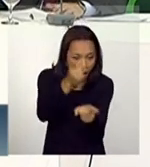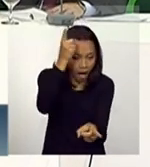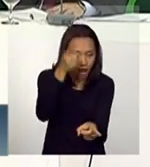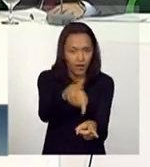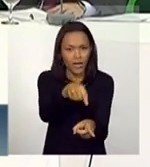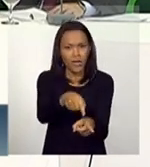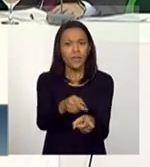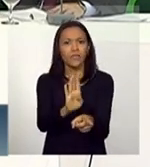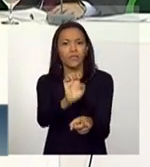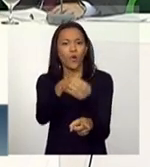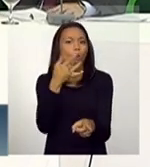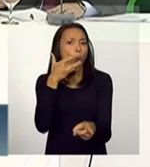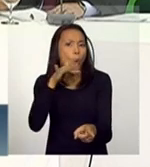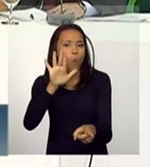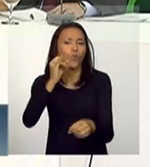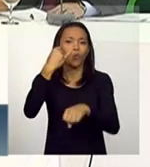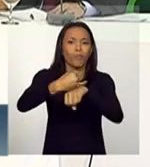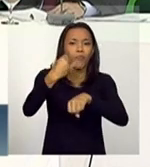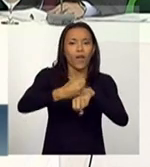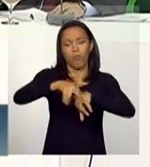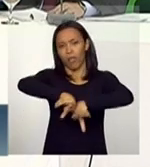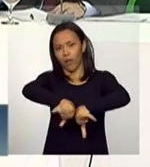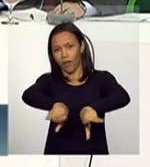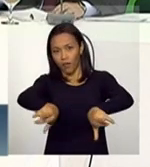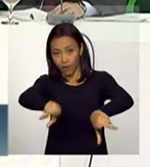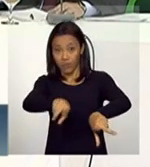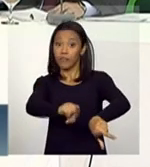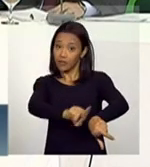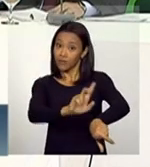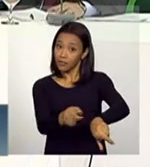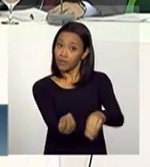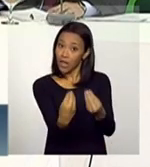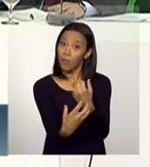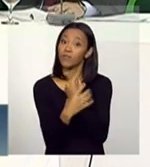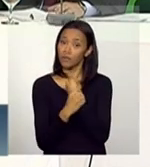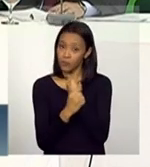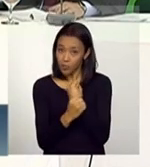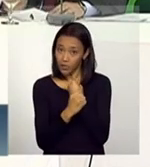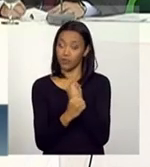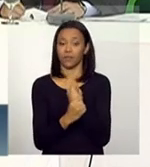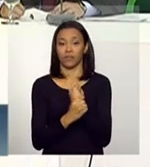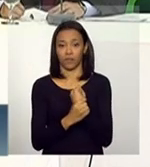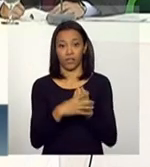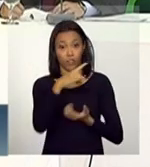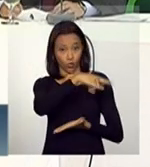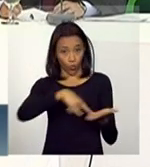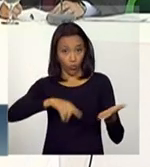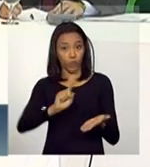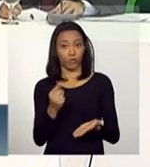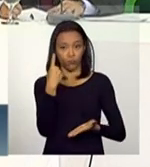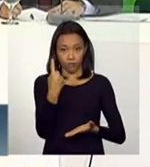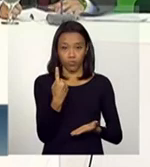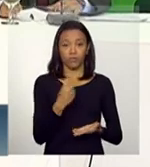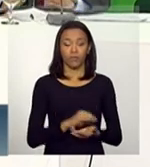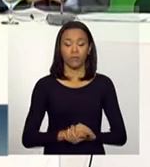esse bem mineral lhe dá a garantia da lavra. Então, eu acho que o título único ele traz benefício na questão da